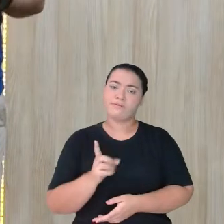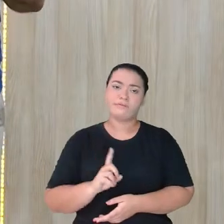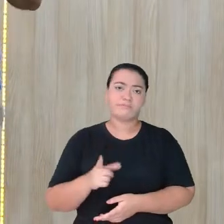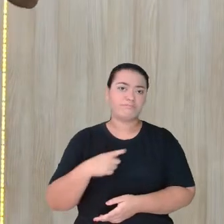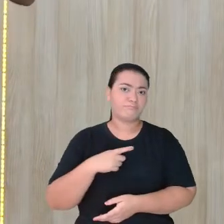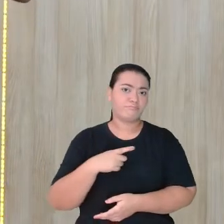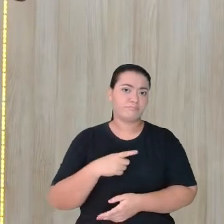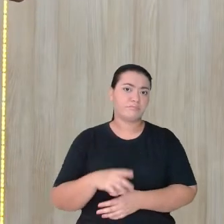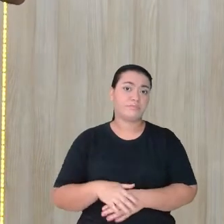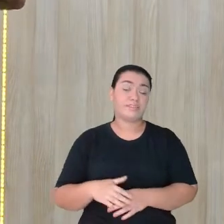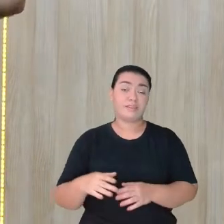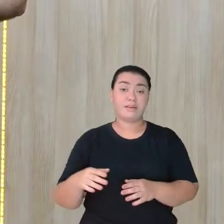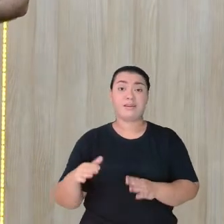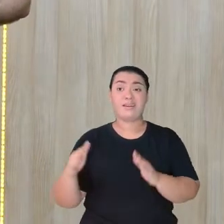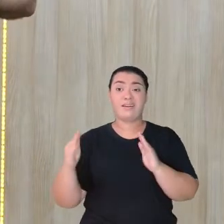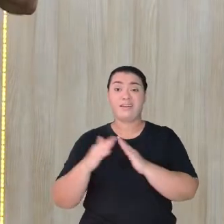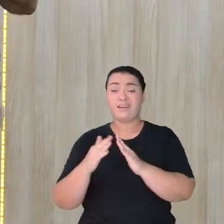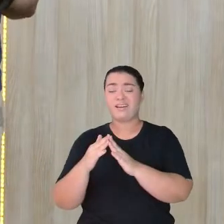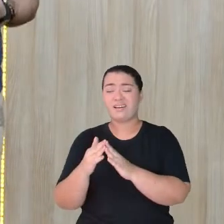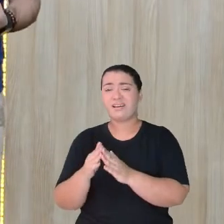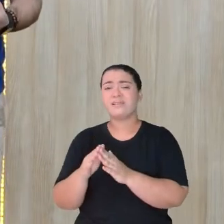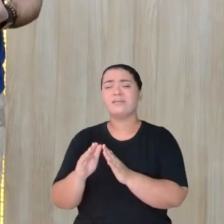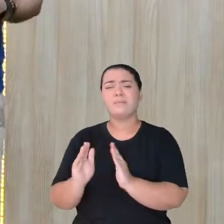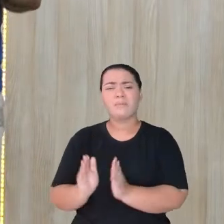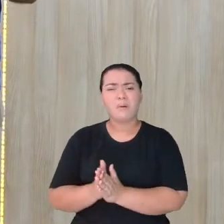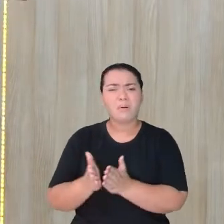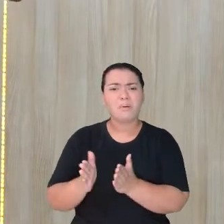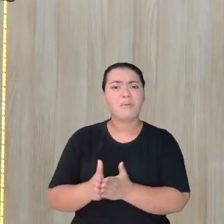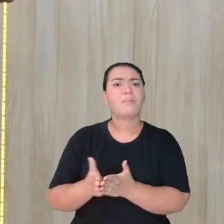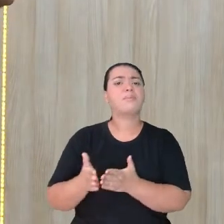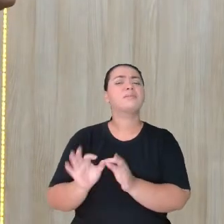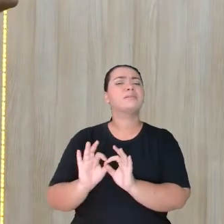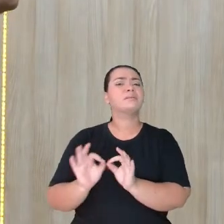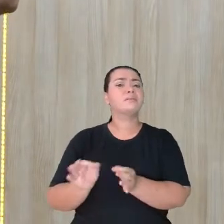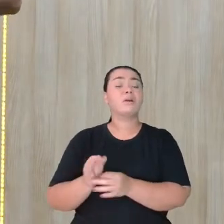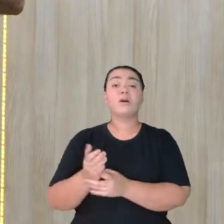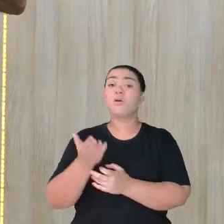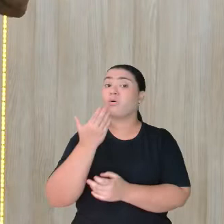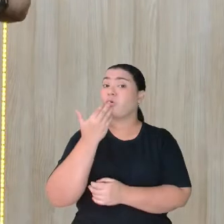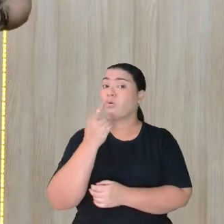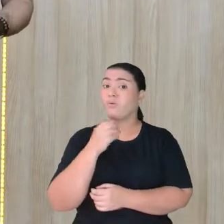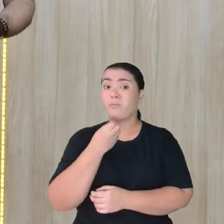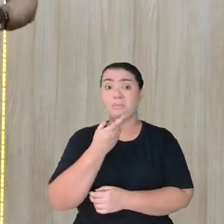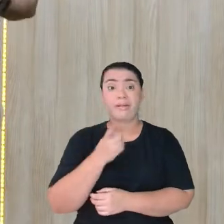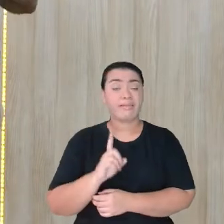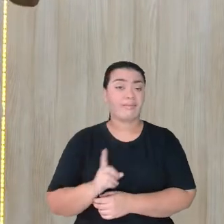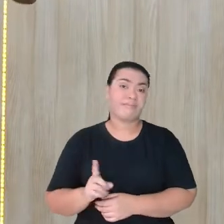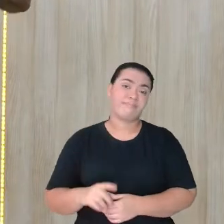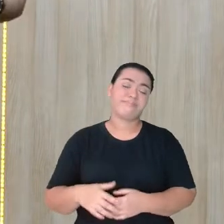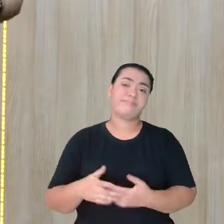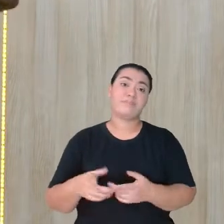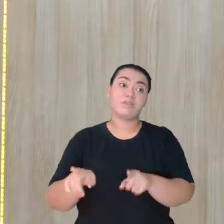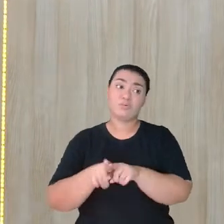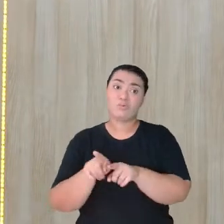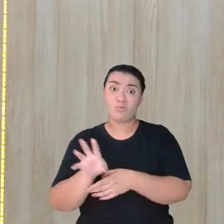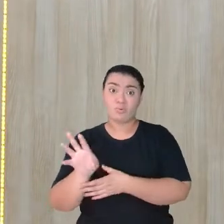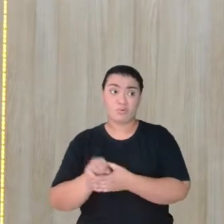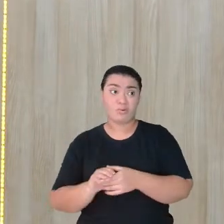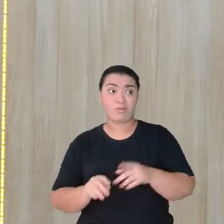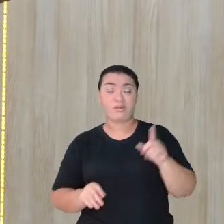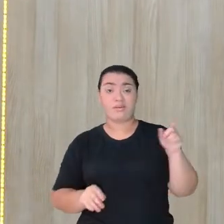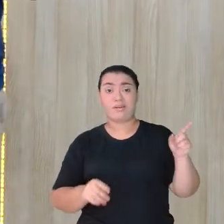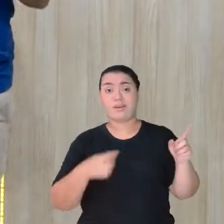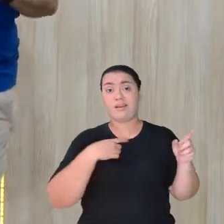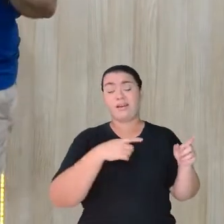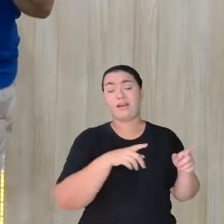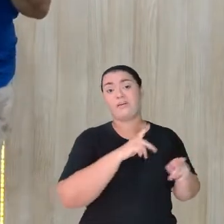Eles moravam em casas assim bem humildes e não se alimentavam tão bem, né, quanto uma outra